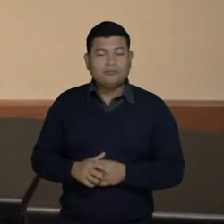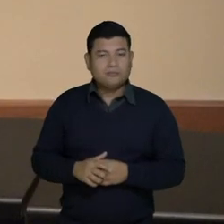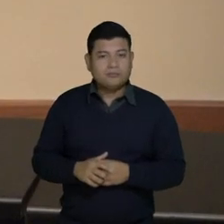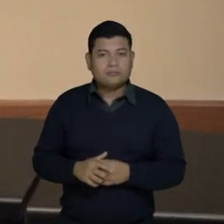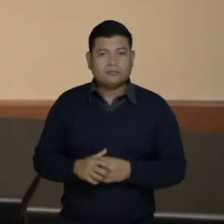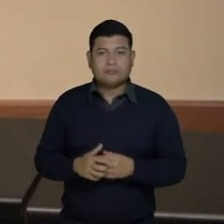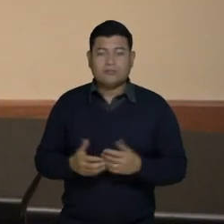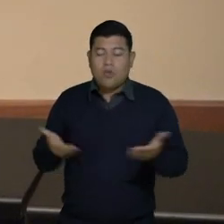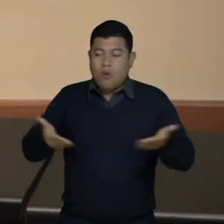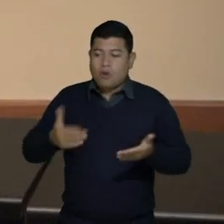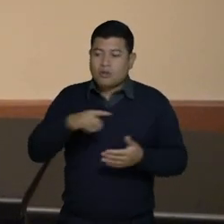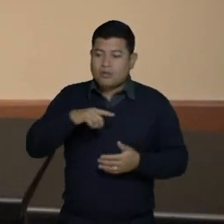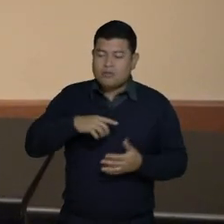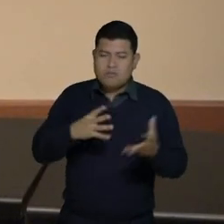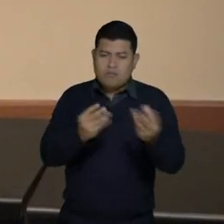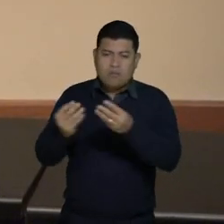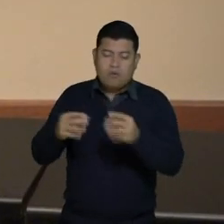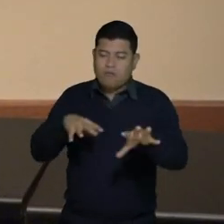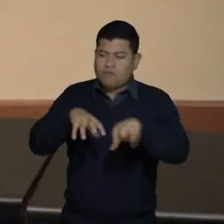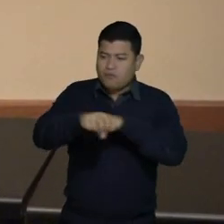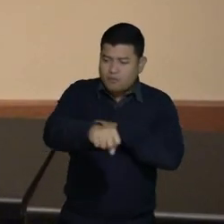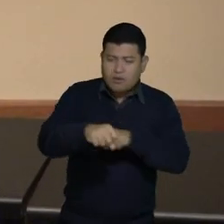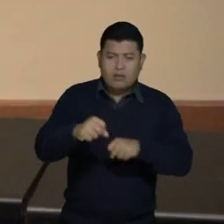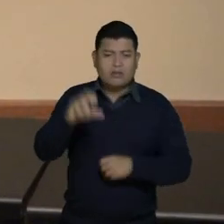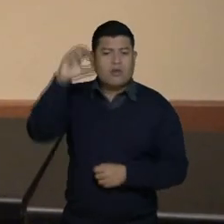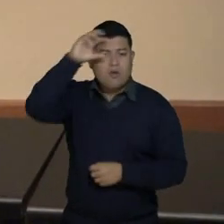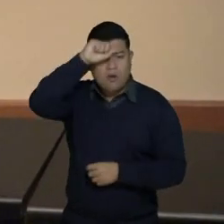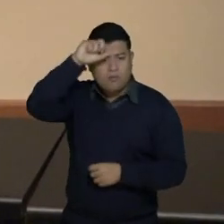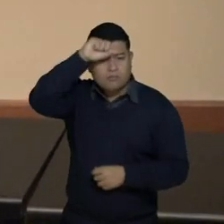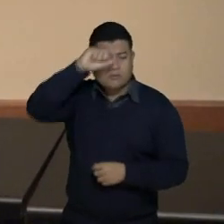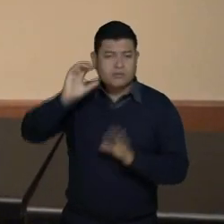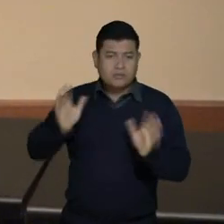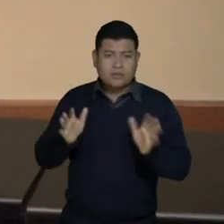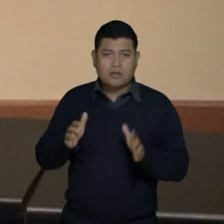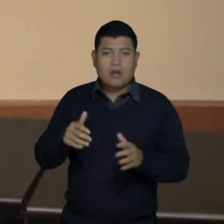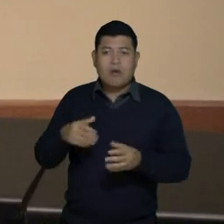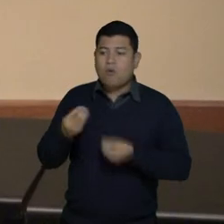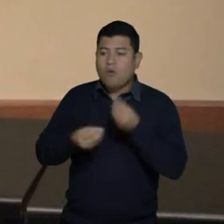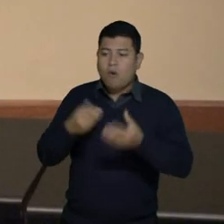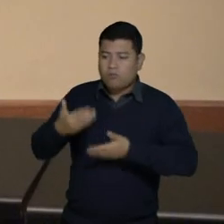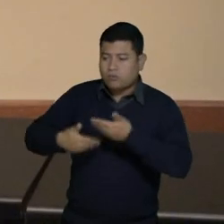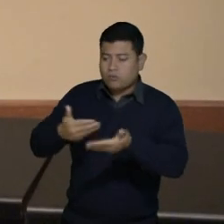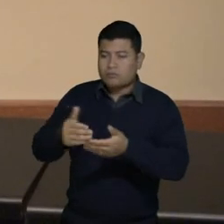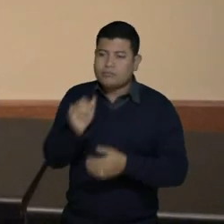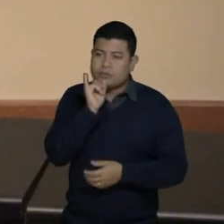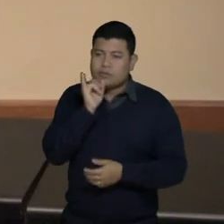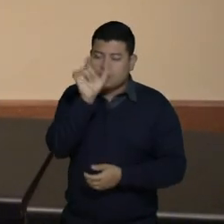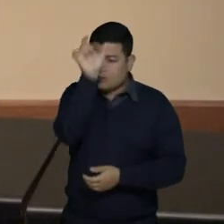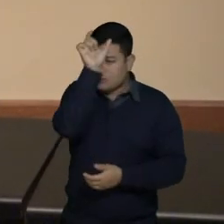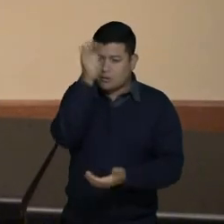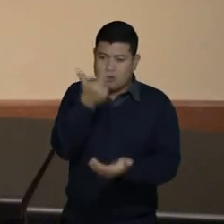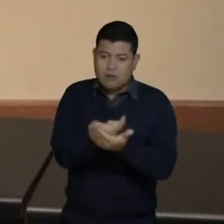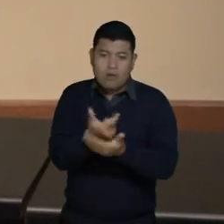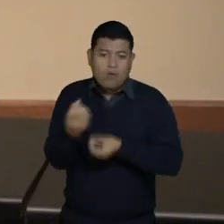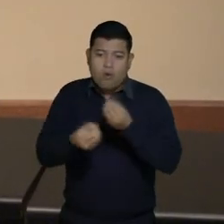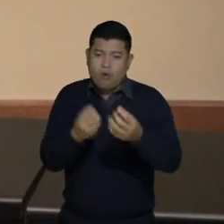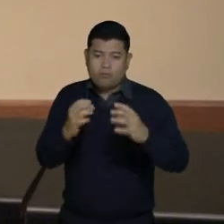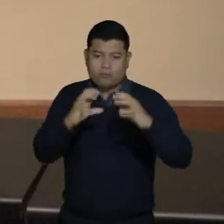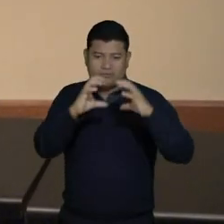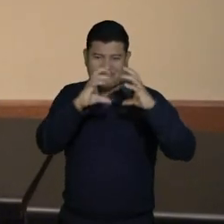sobre como os processos acontecem como a dislexia Como é o cérebro do